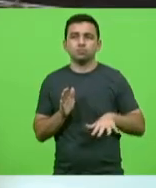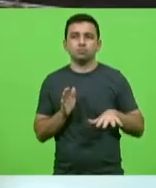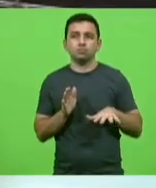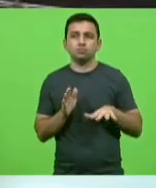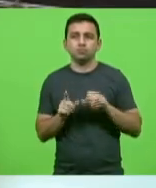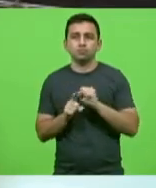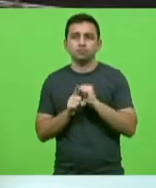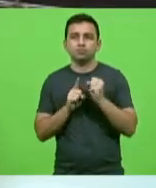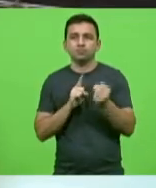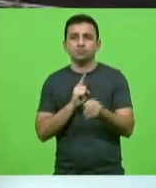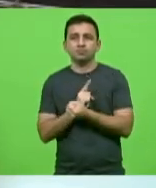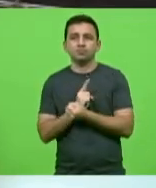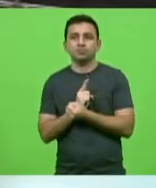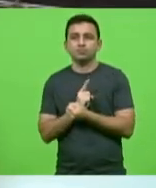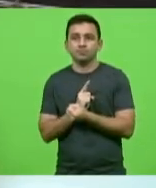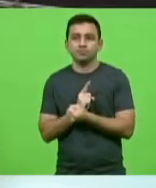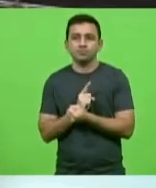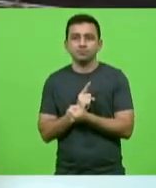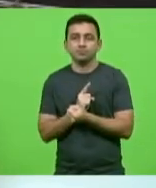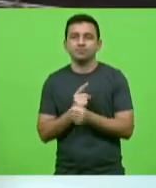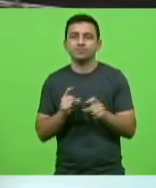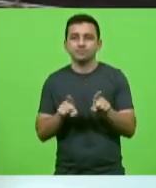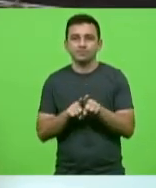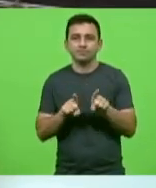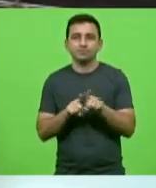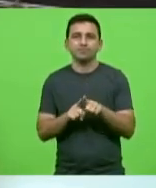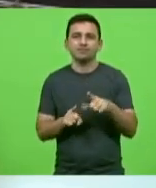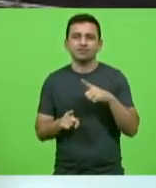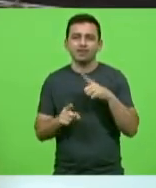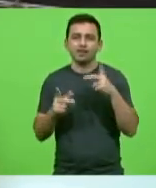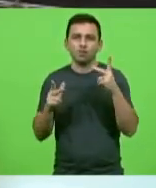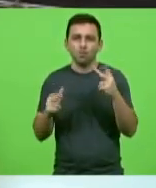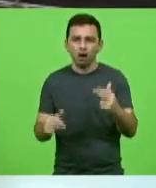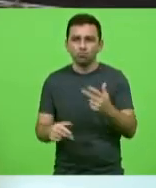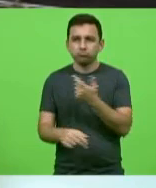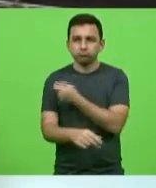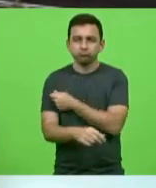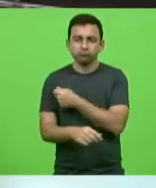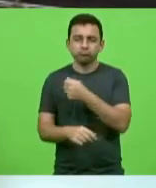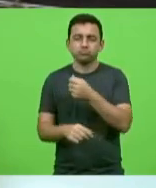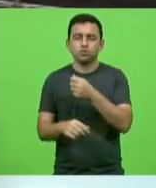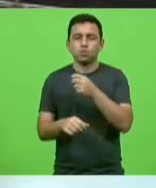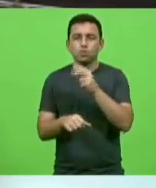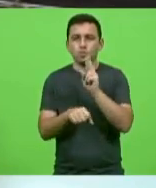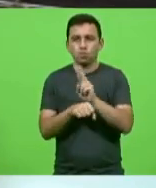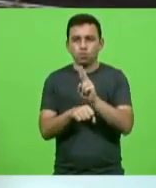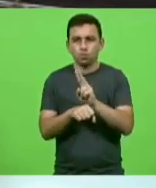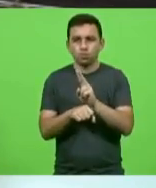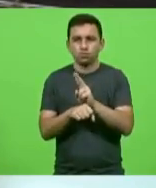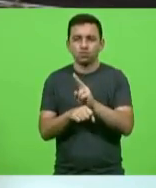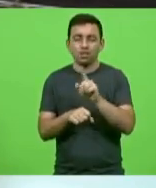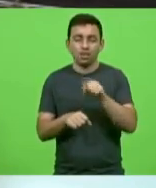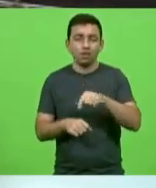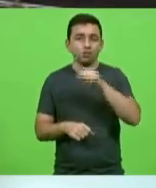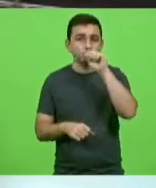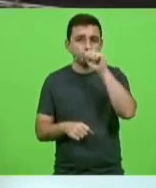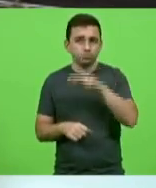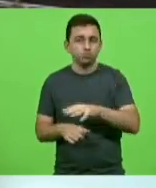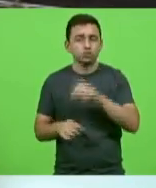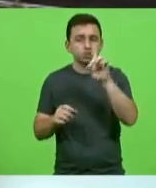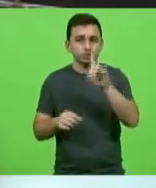tecido social mais do que isso segura como um antídoto de proteção contra o abuso de direito